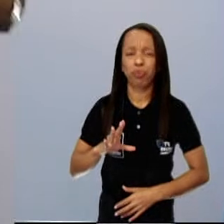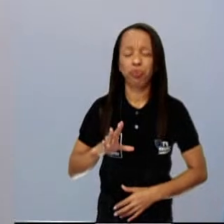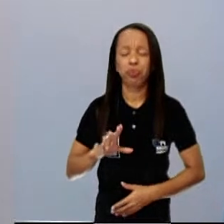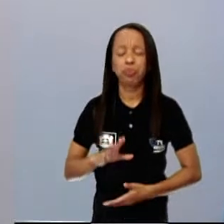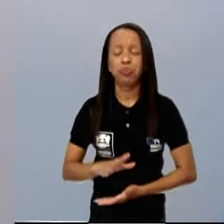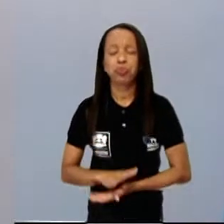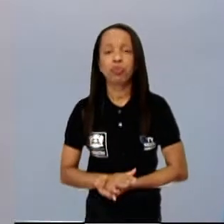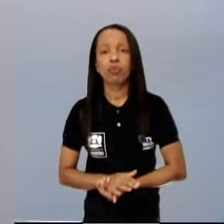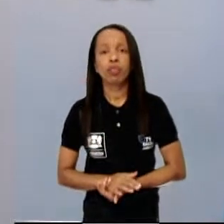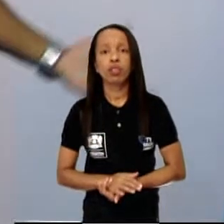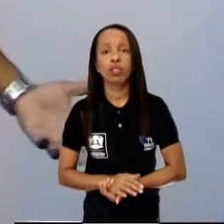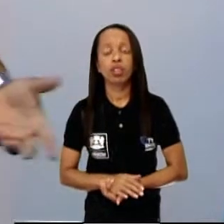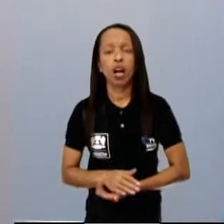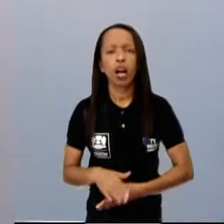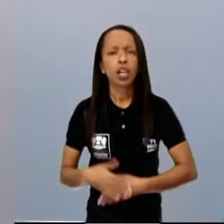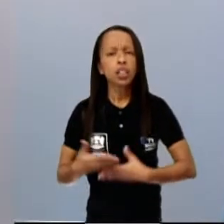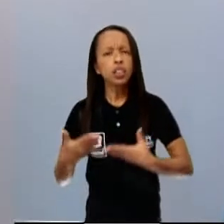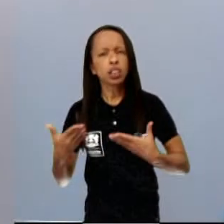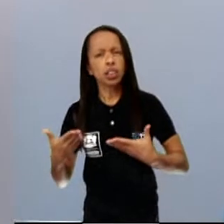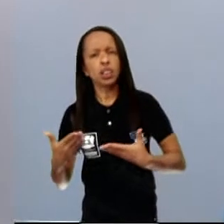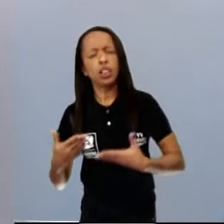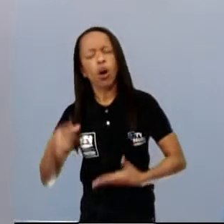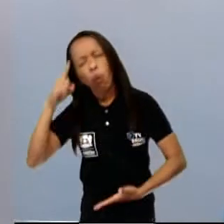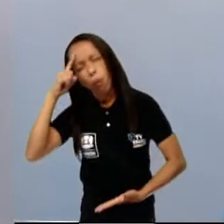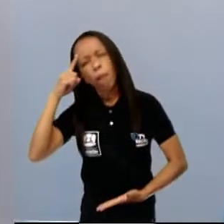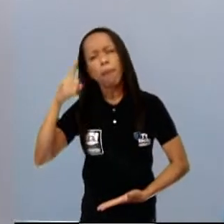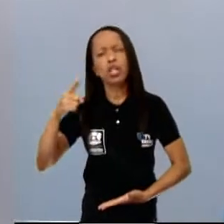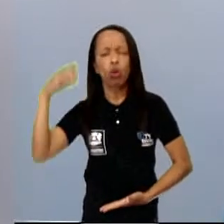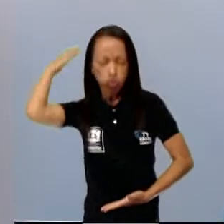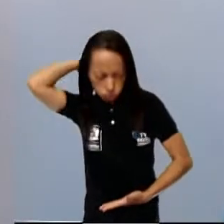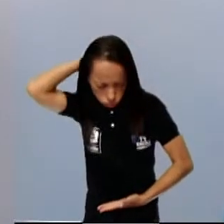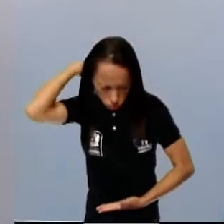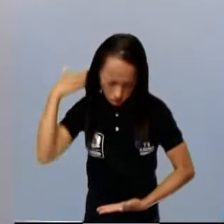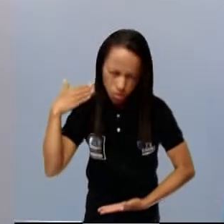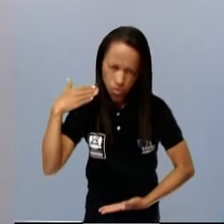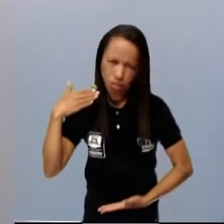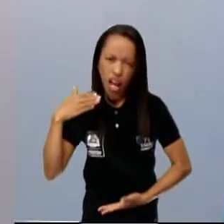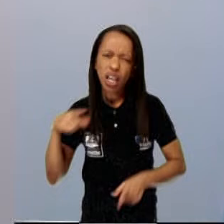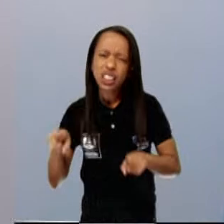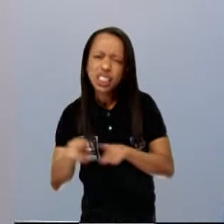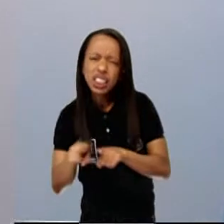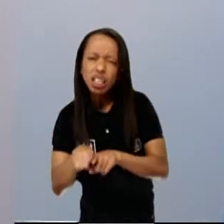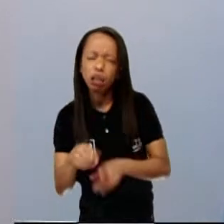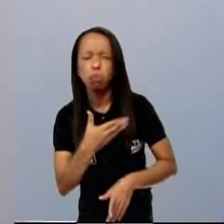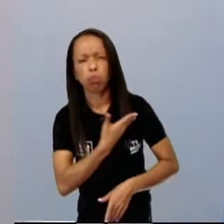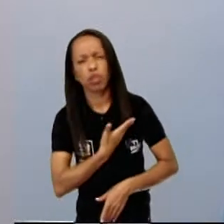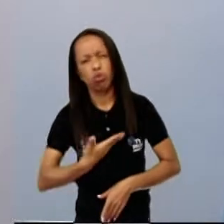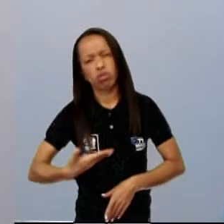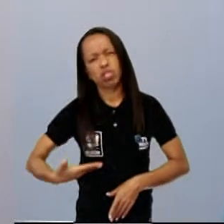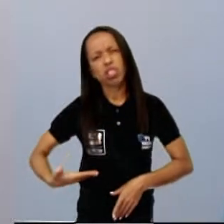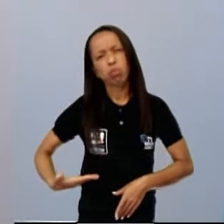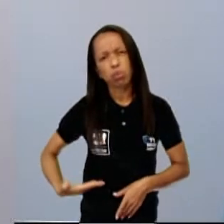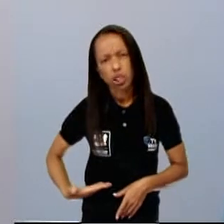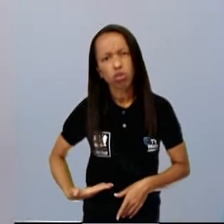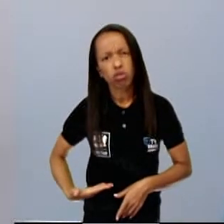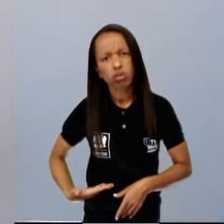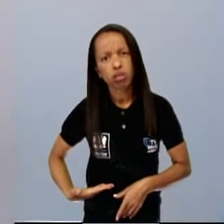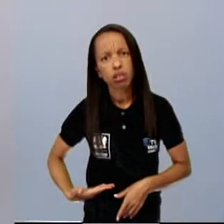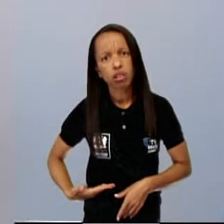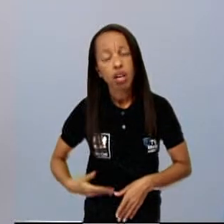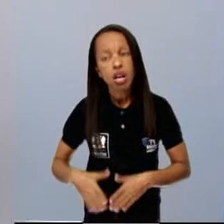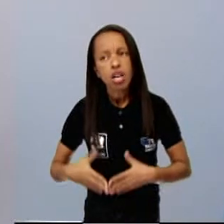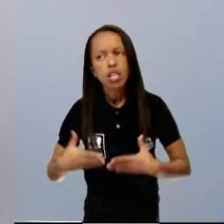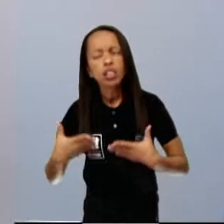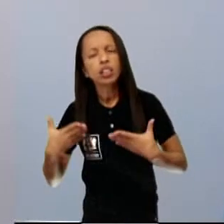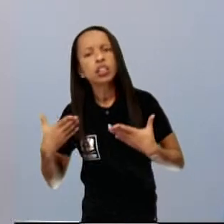que ele mandou decapitar até os amigos dele. Foi aí que o pessoal da alta burguesia disse, não, peraí, pô, pode fazer isso não, calma.